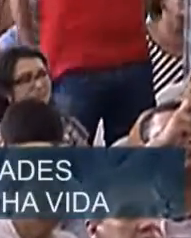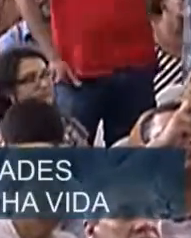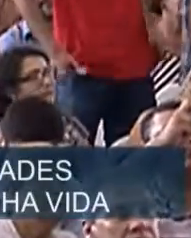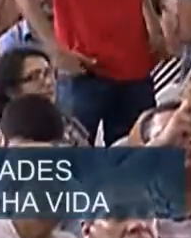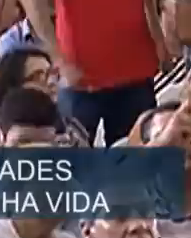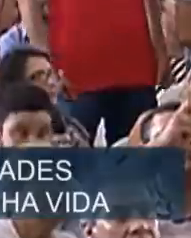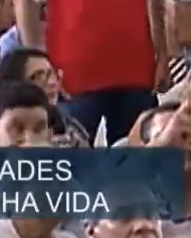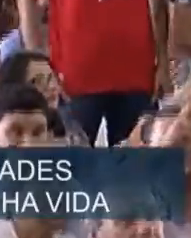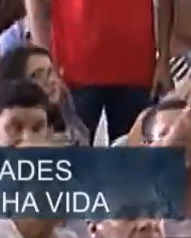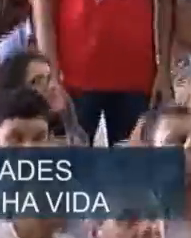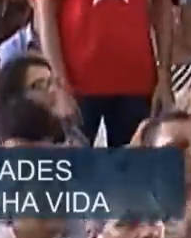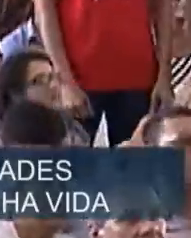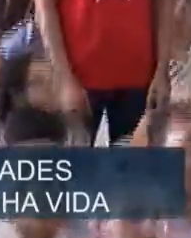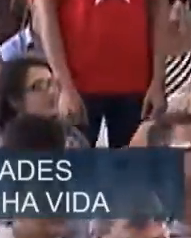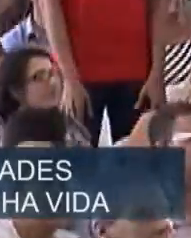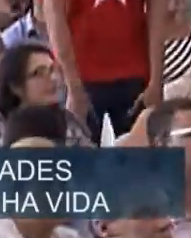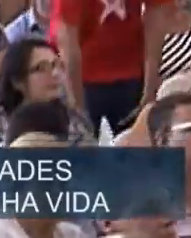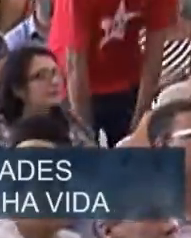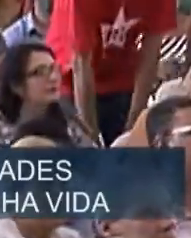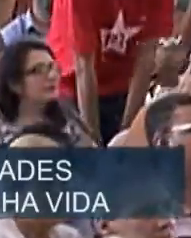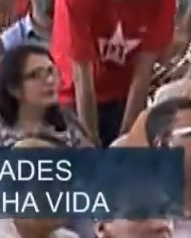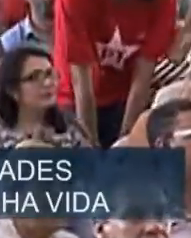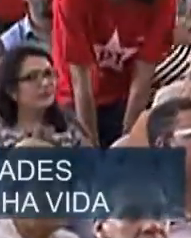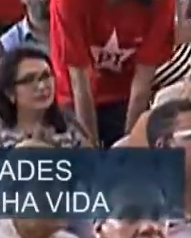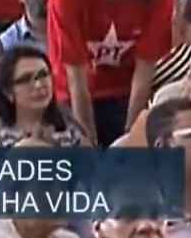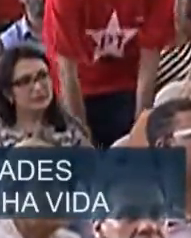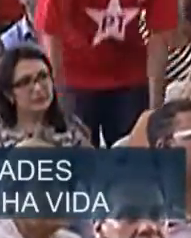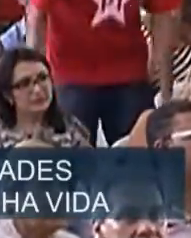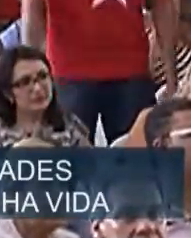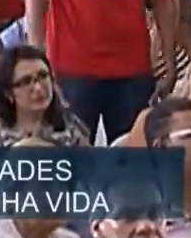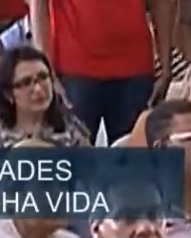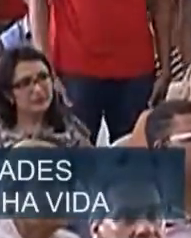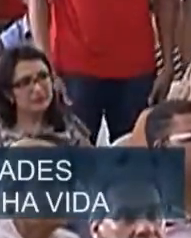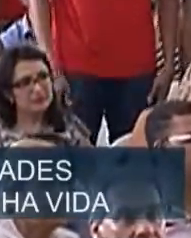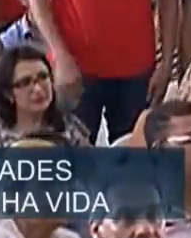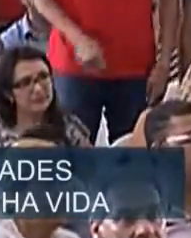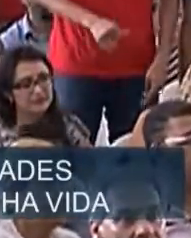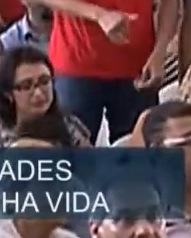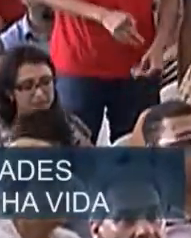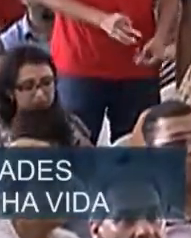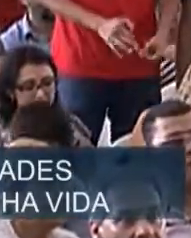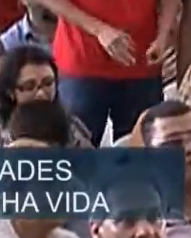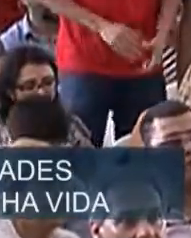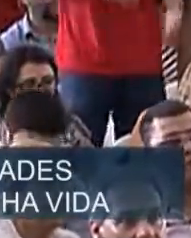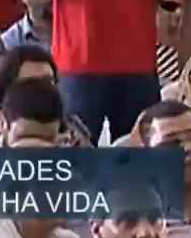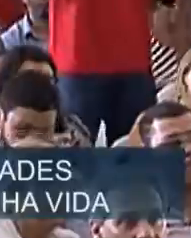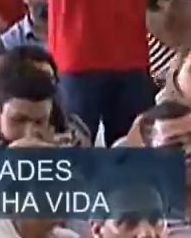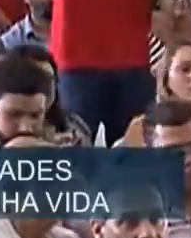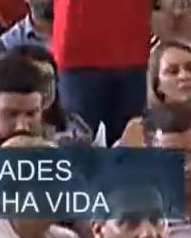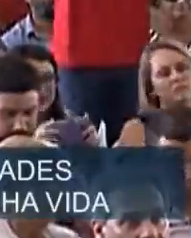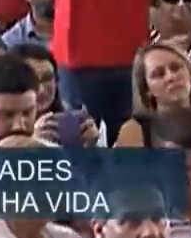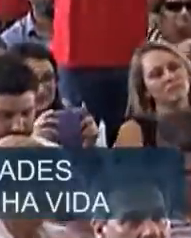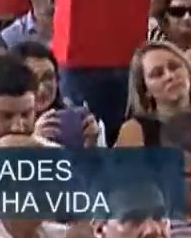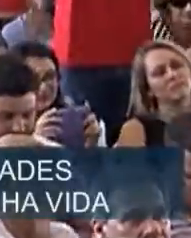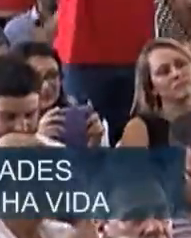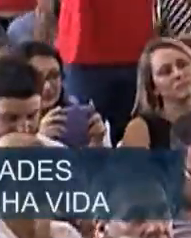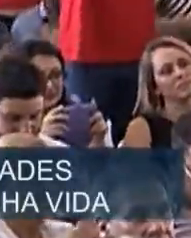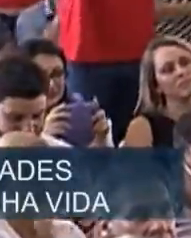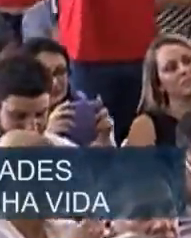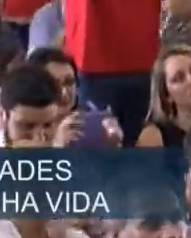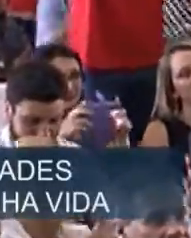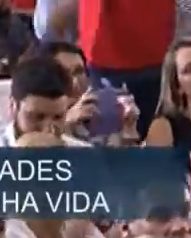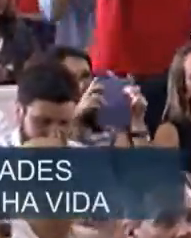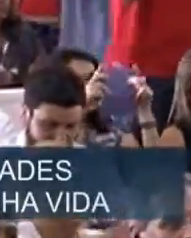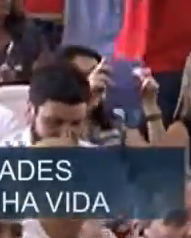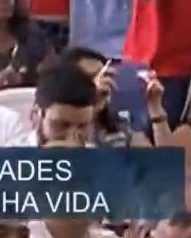E neste momento, senhoras e senhores, com a palavra, a presidenta da República, Dilma Rousseff.